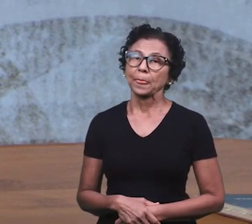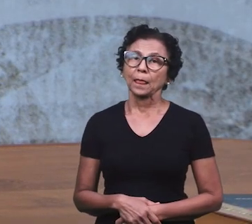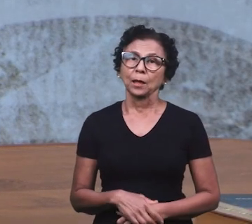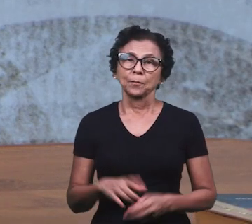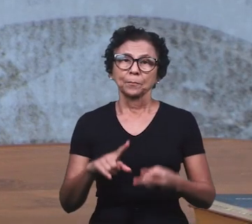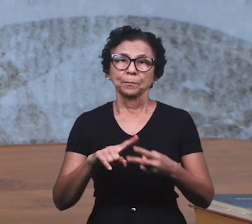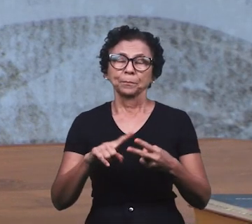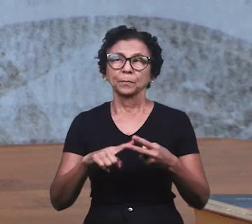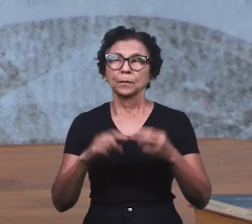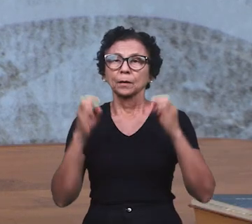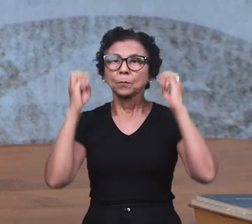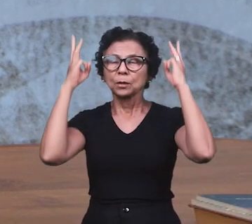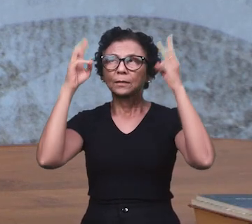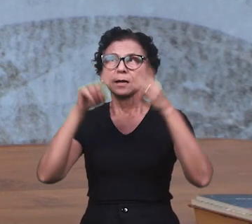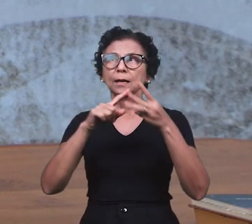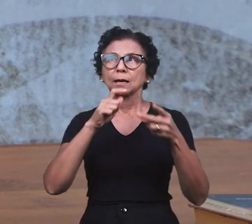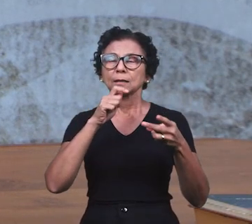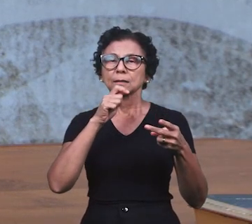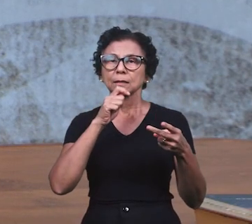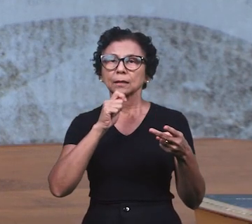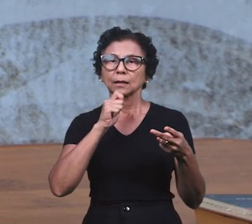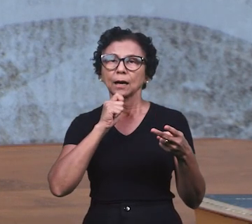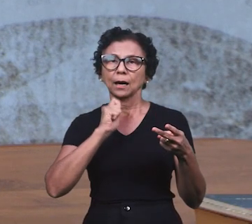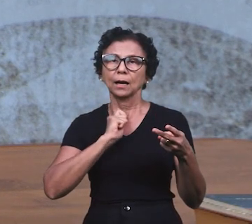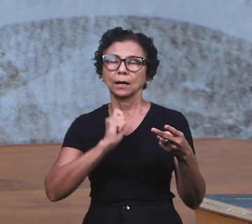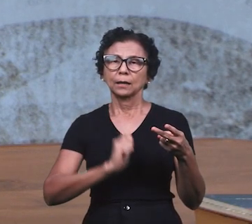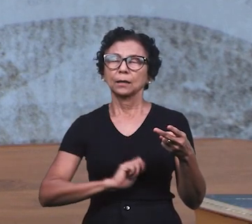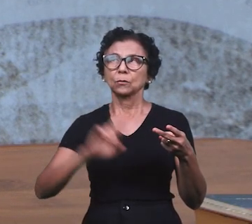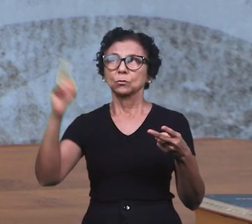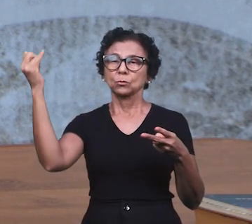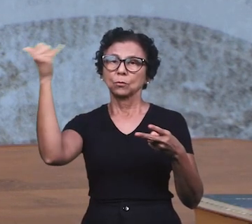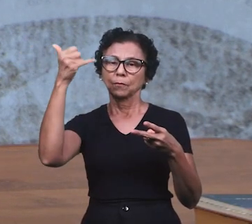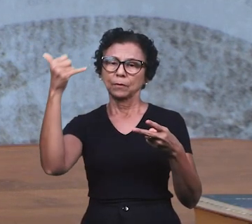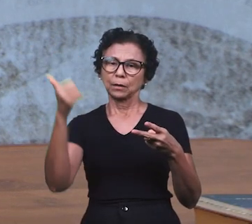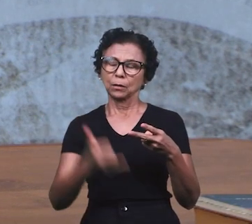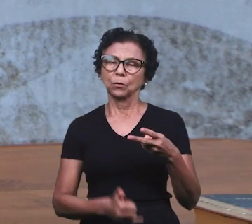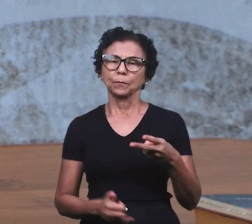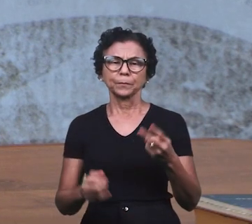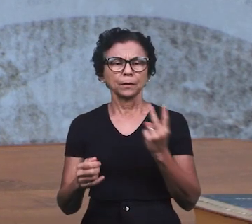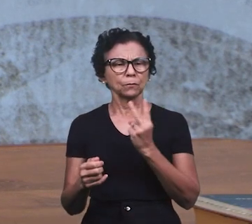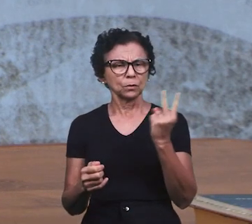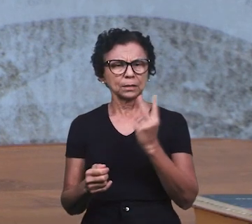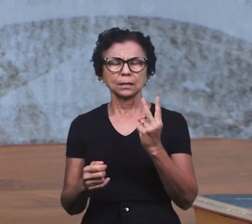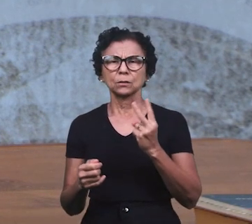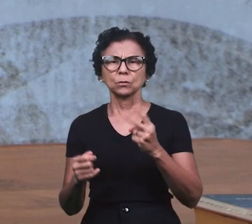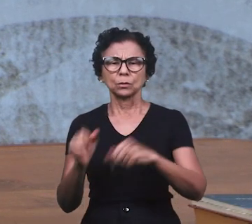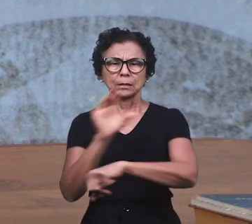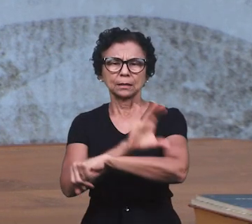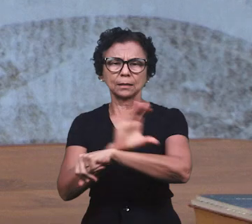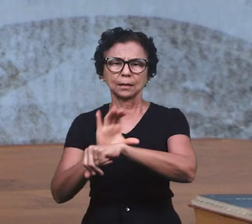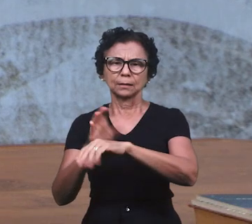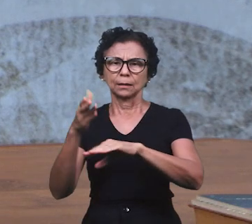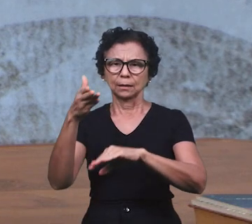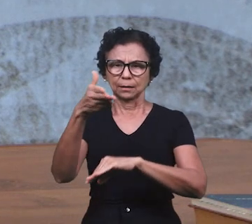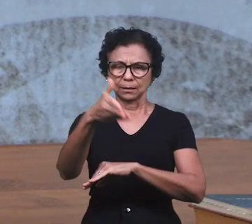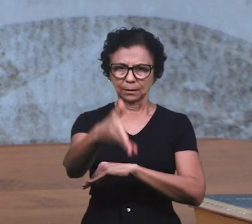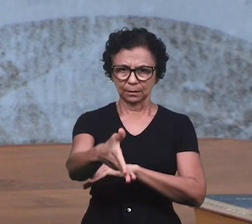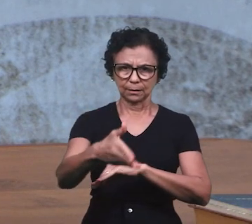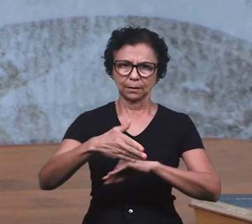Arão, dizendo: quando tiverdes entrado na terra de Canaã, que vos hei de dar